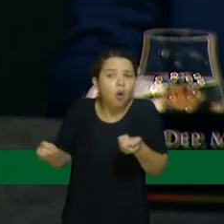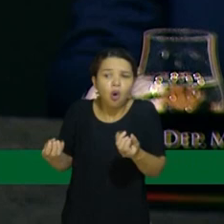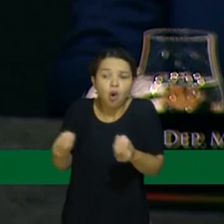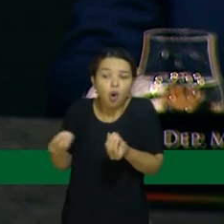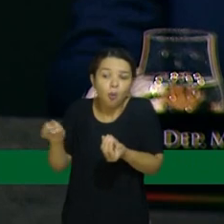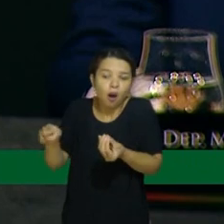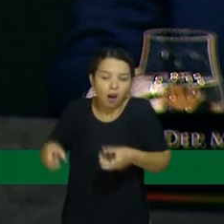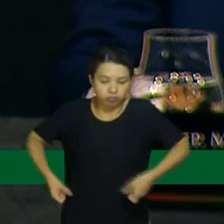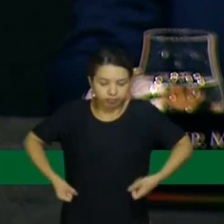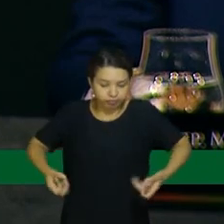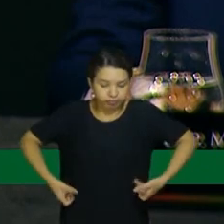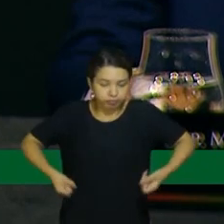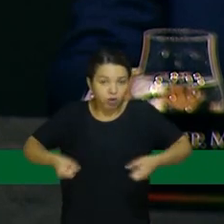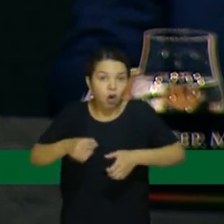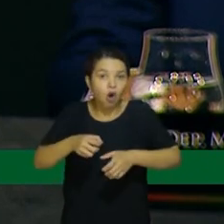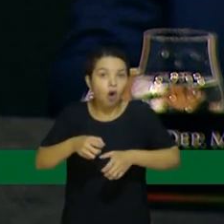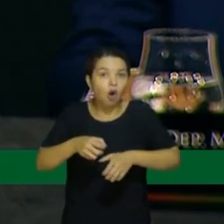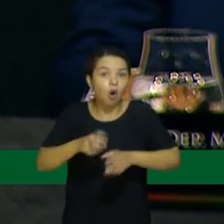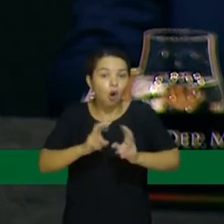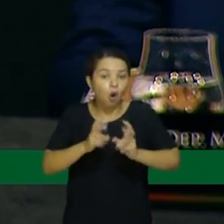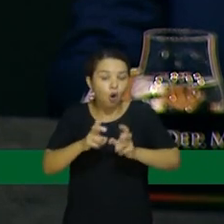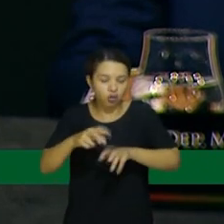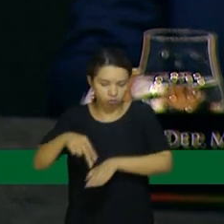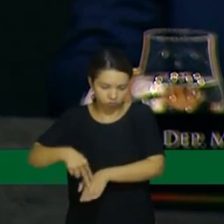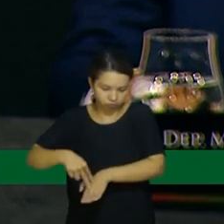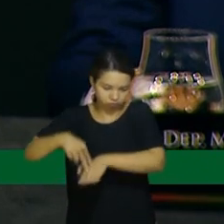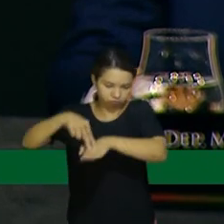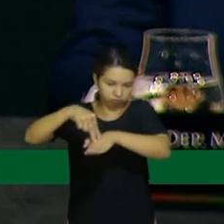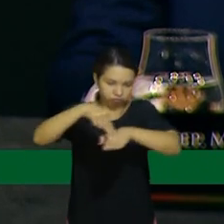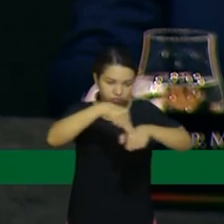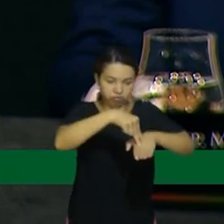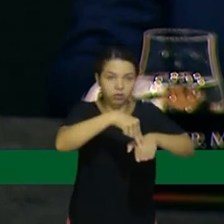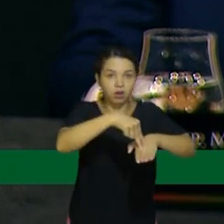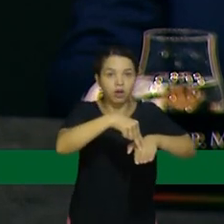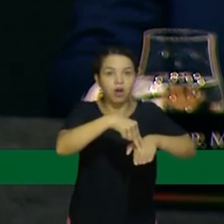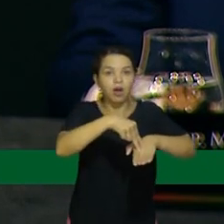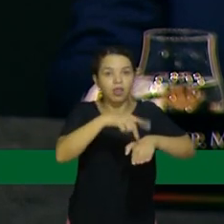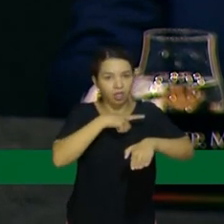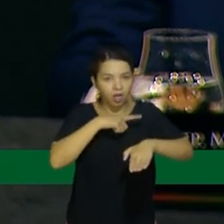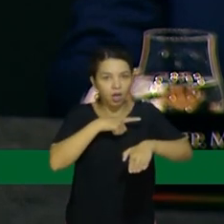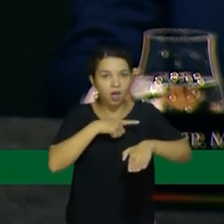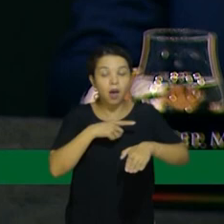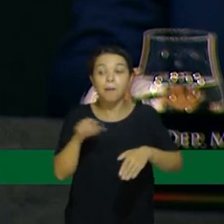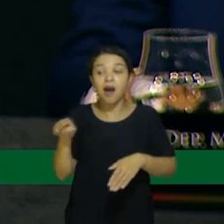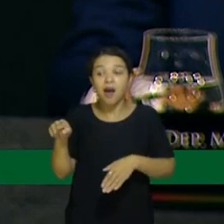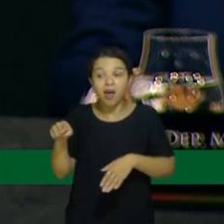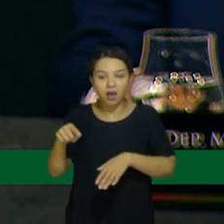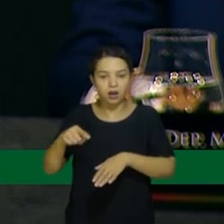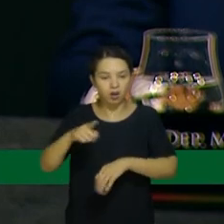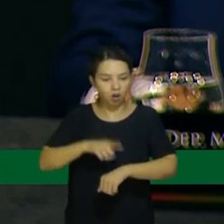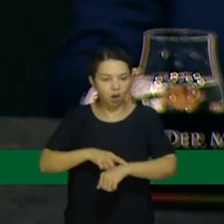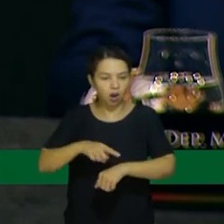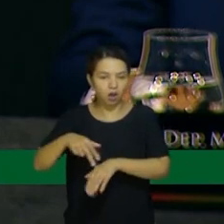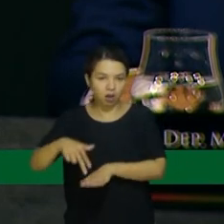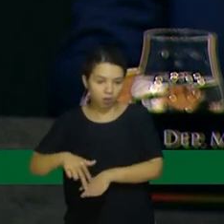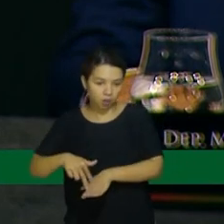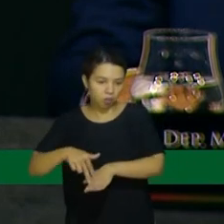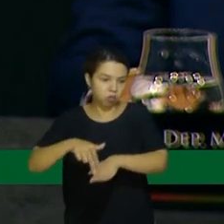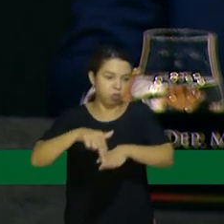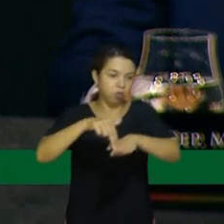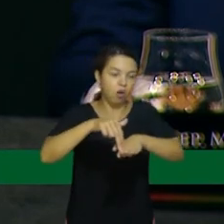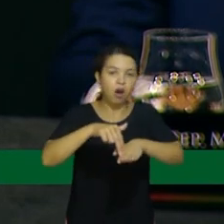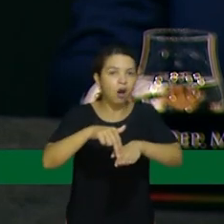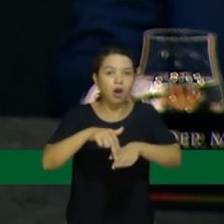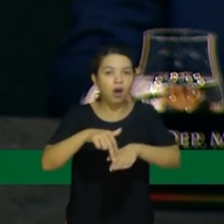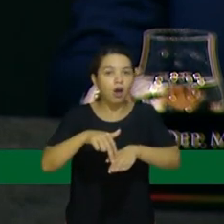que tem elevador e quando chega na vez dele entrar, adentrar do ônibus, ele é proibido porque o